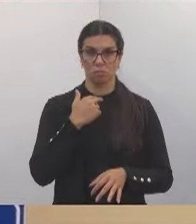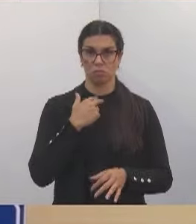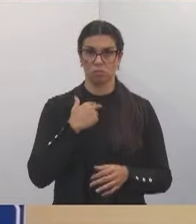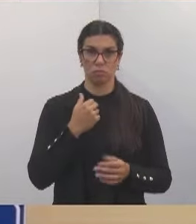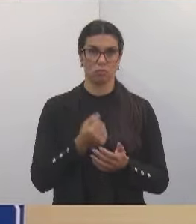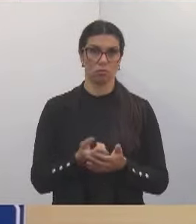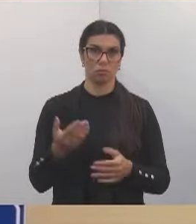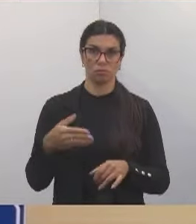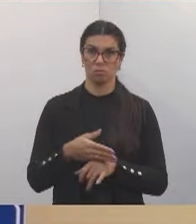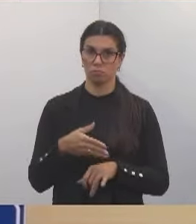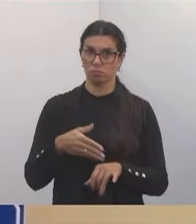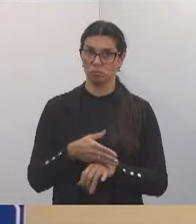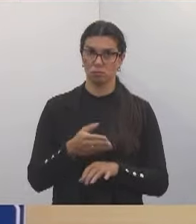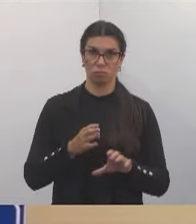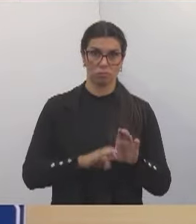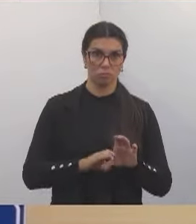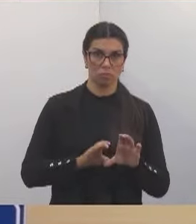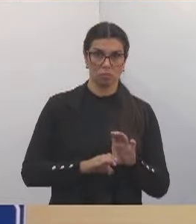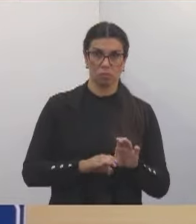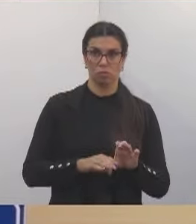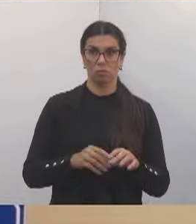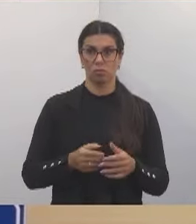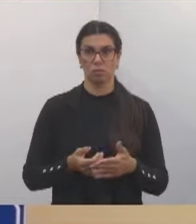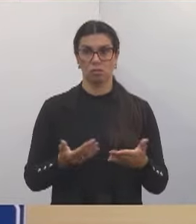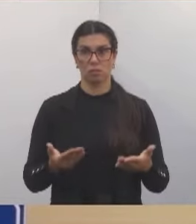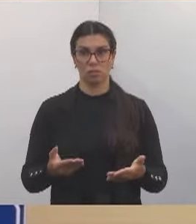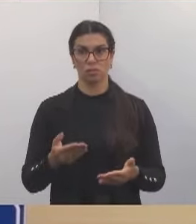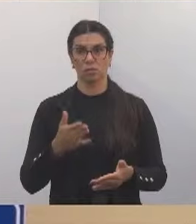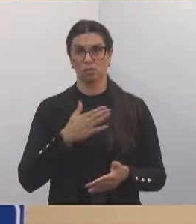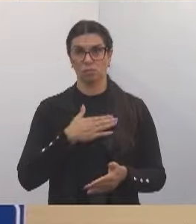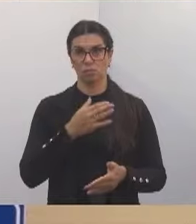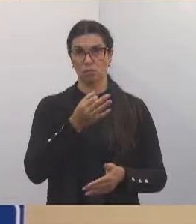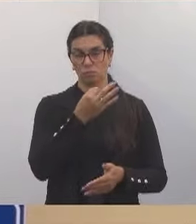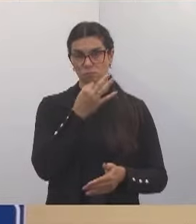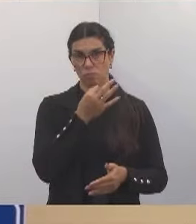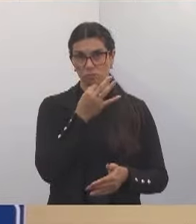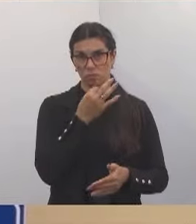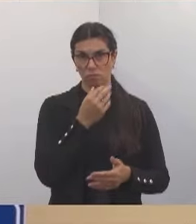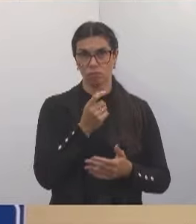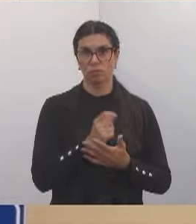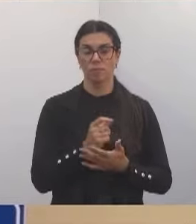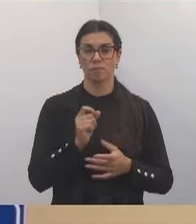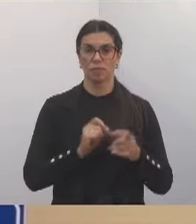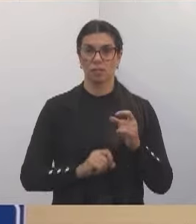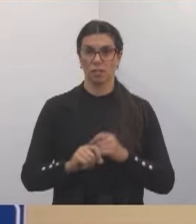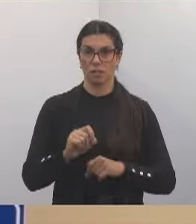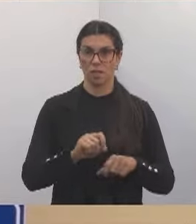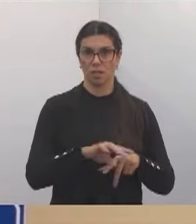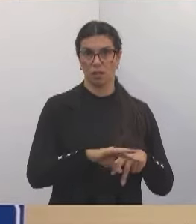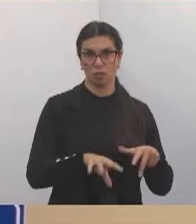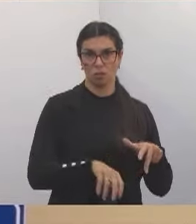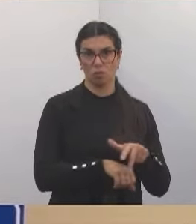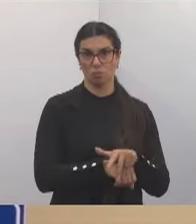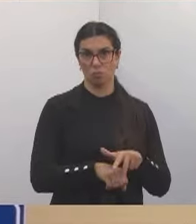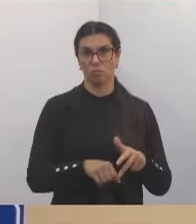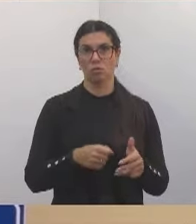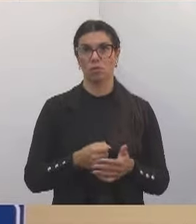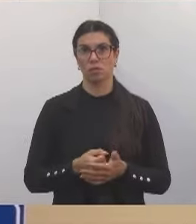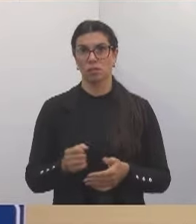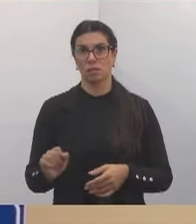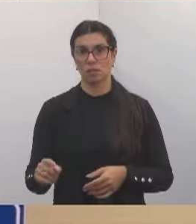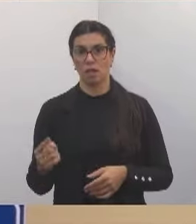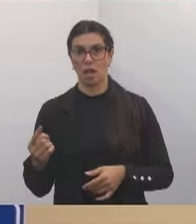correto, você não pode passar o pano. Na minha opinião, tanto quem é corrompido, então, aquele funcionário que